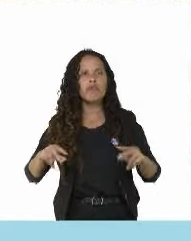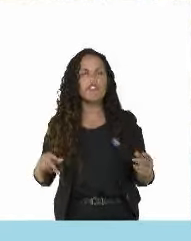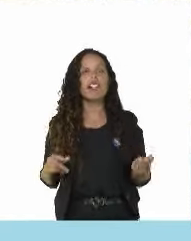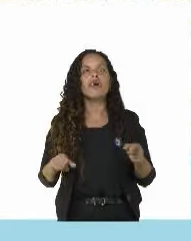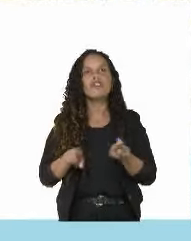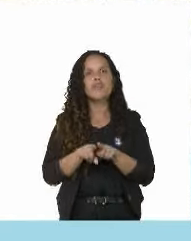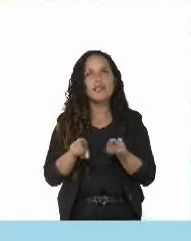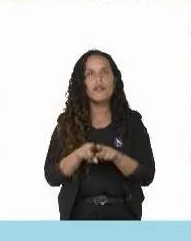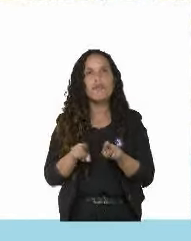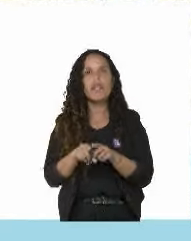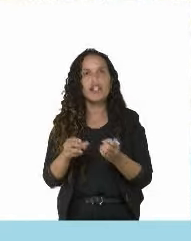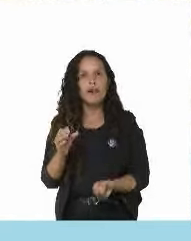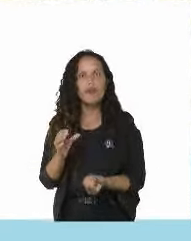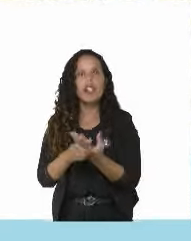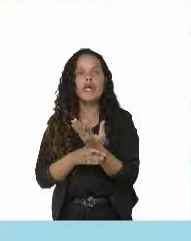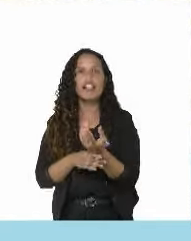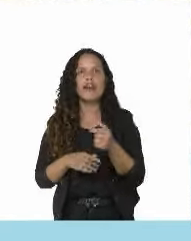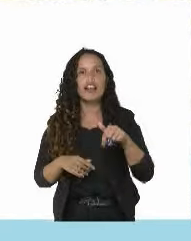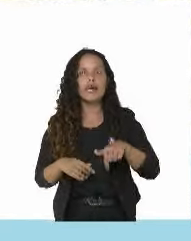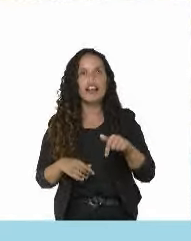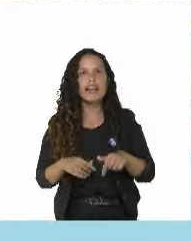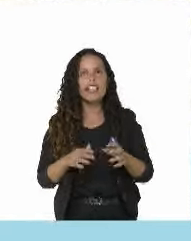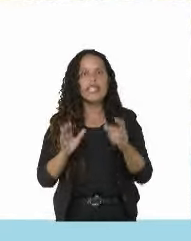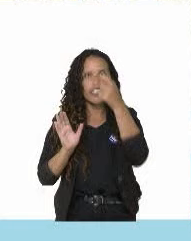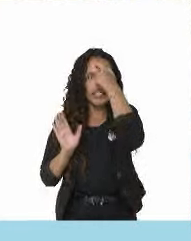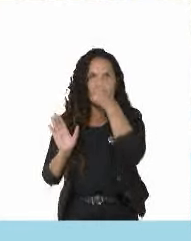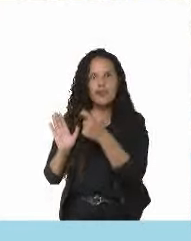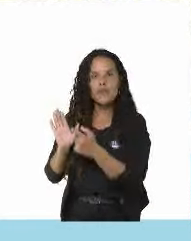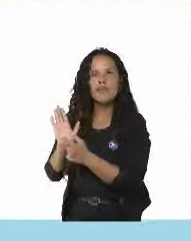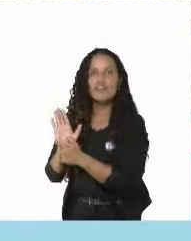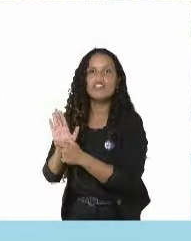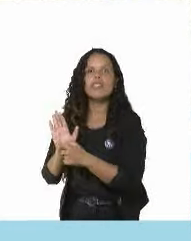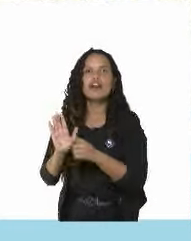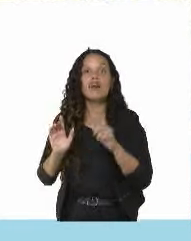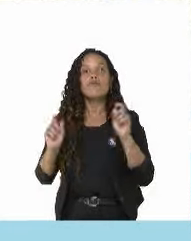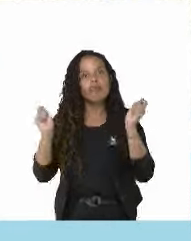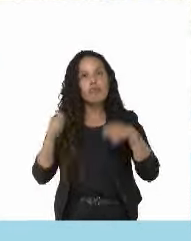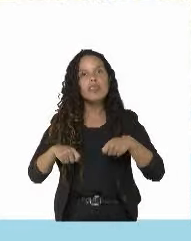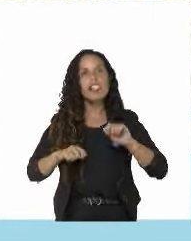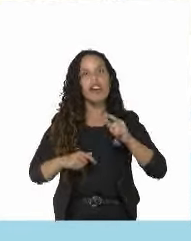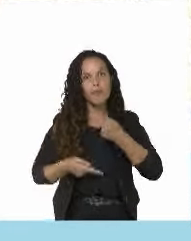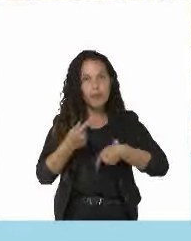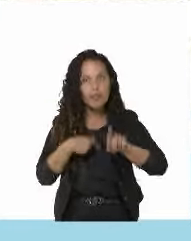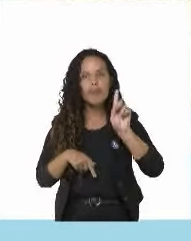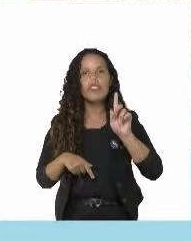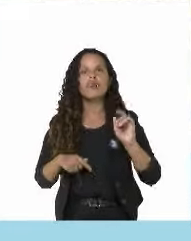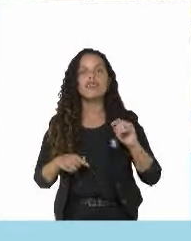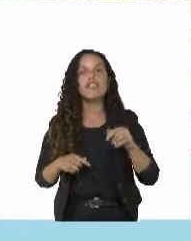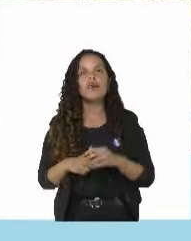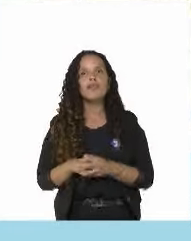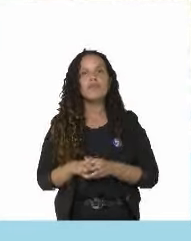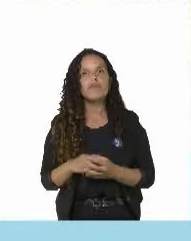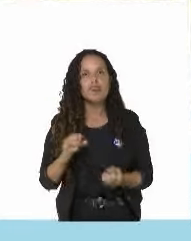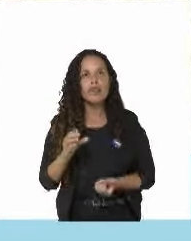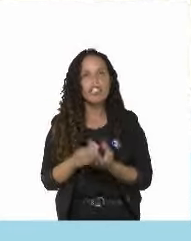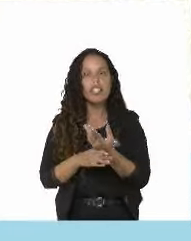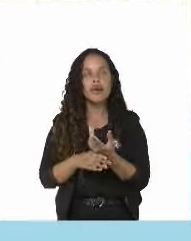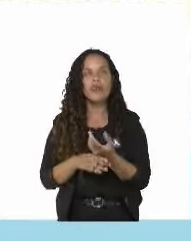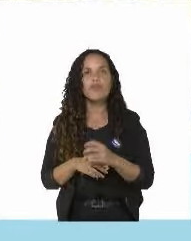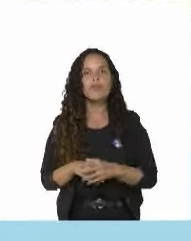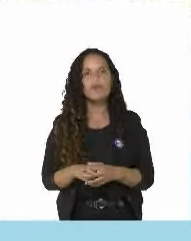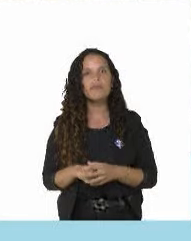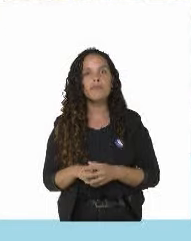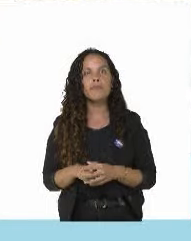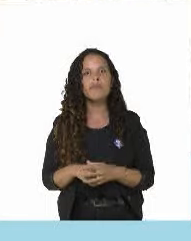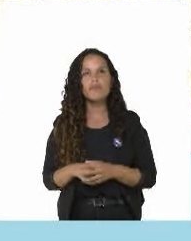que eu também criei na inteligência artificial, então isso já é mais um potencial, mais um produto. Como eu crio brushes, né? Esses módulos